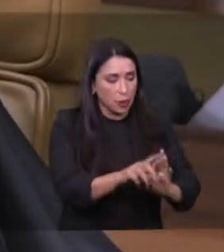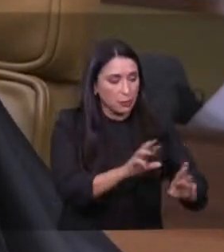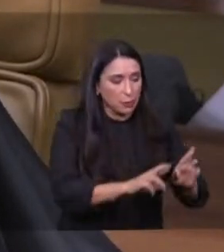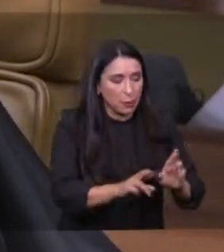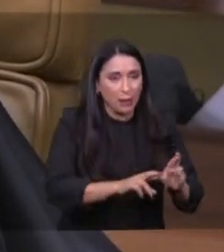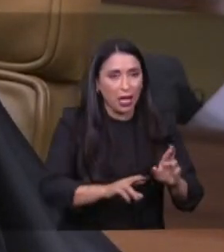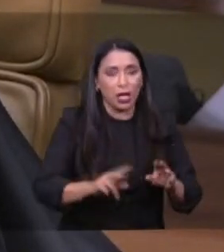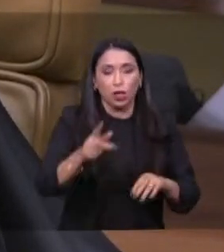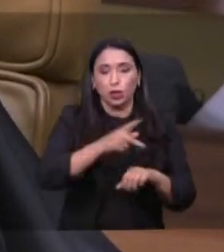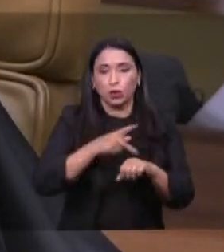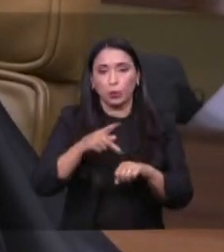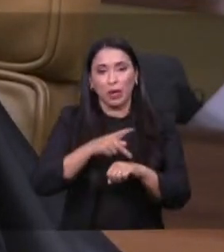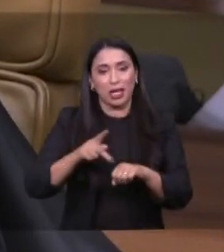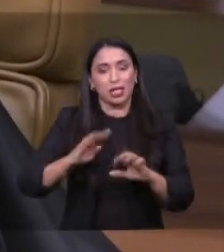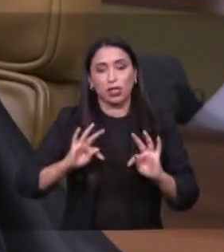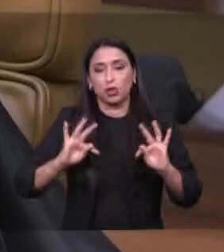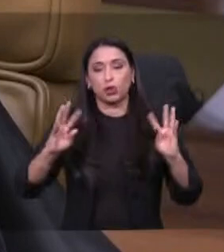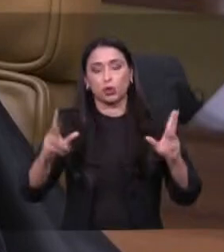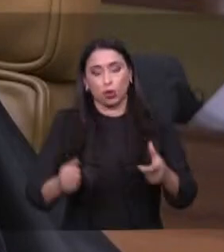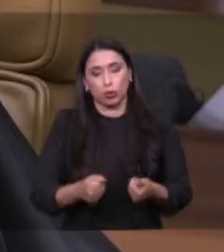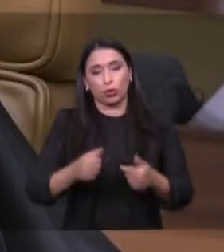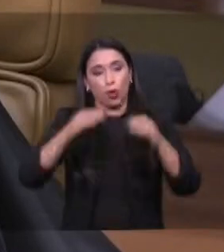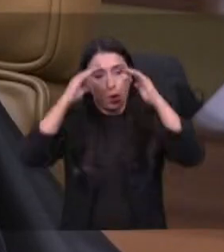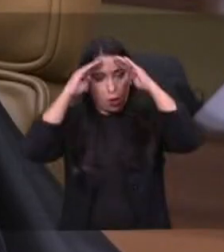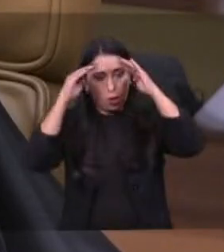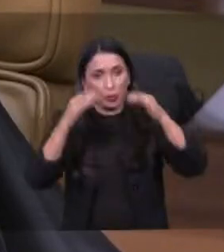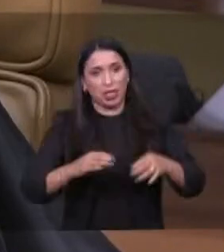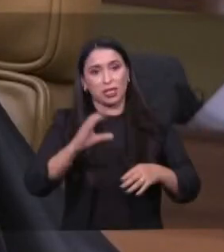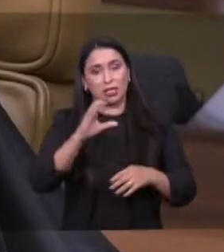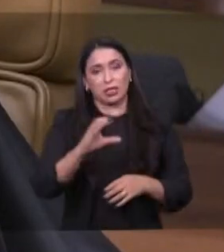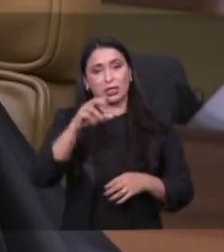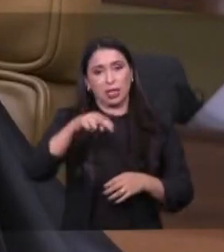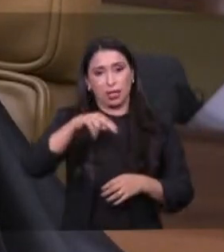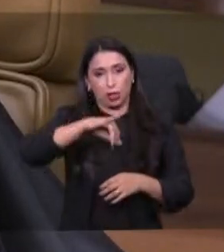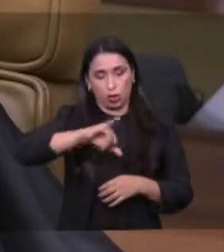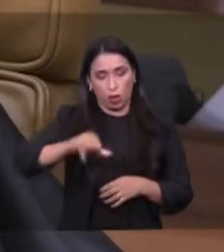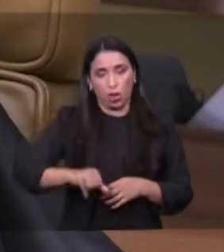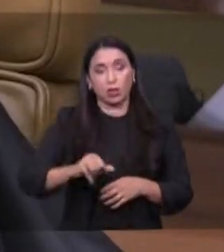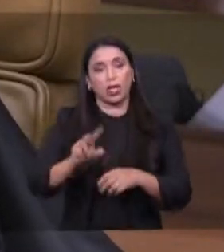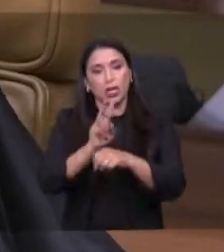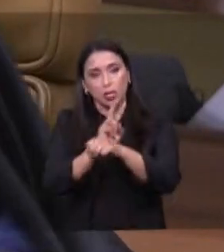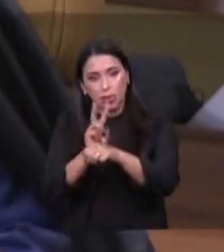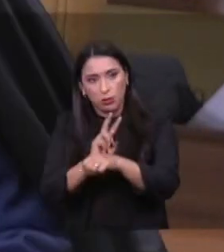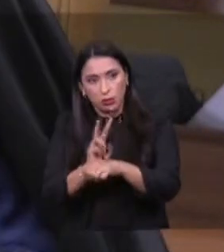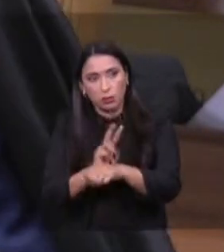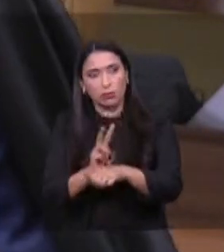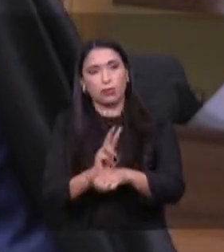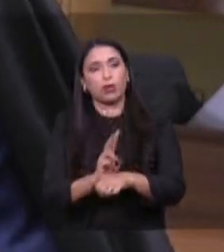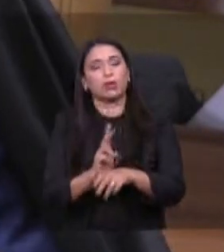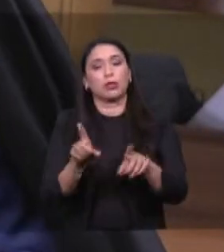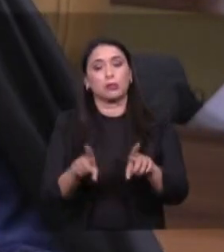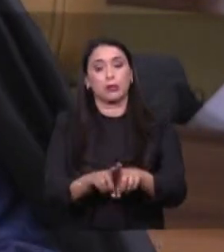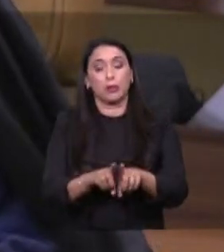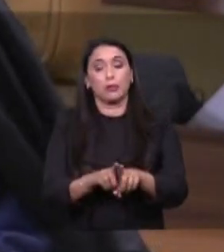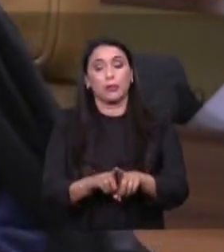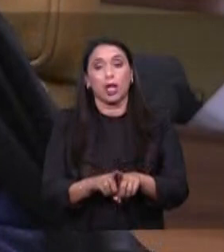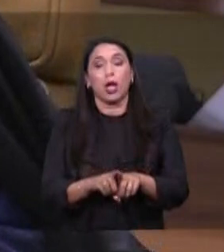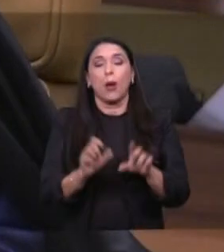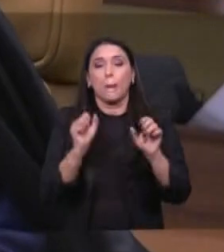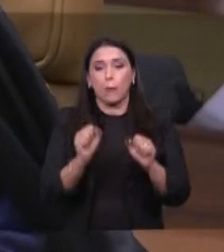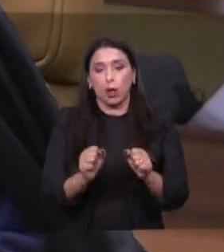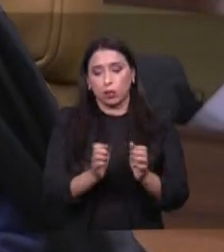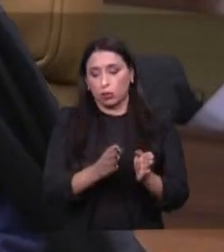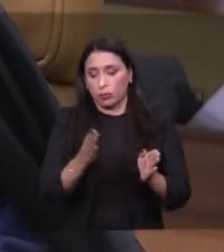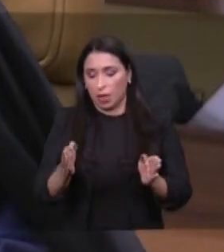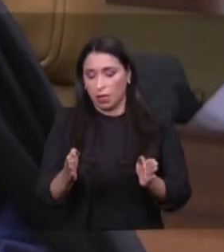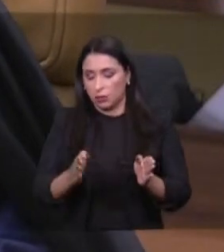conforme as diretrizes do Conselho Nacional de Justiça e sob a supervisão dele, Esse prazo poderá ser prorrogado uma única vez, por